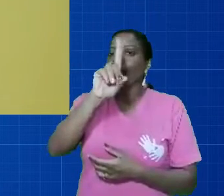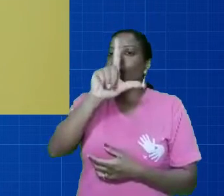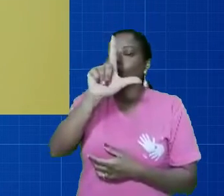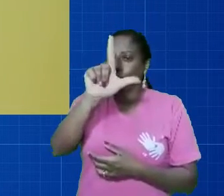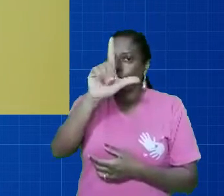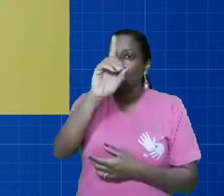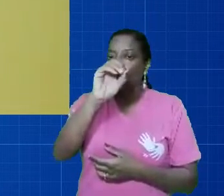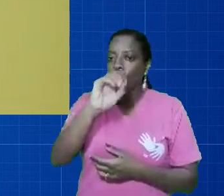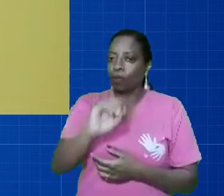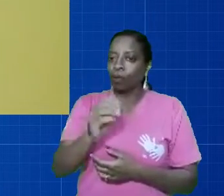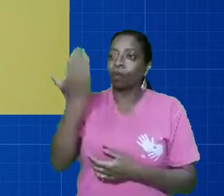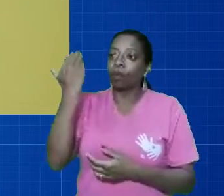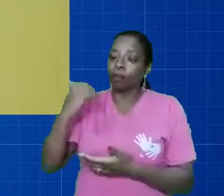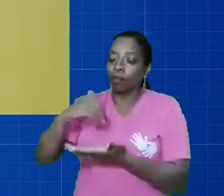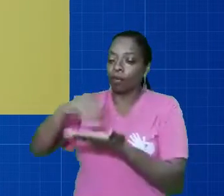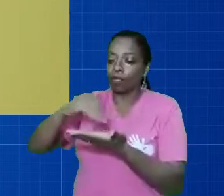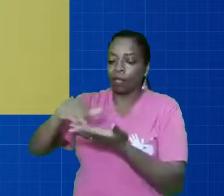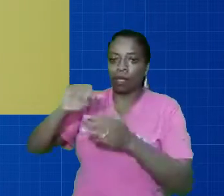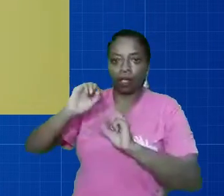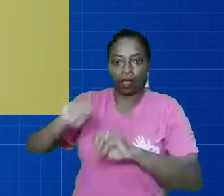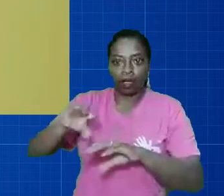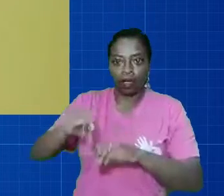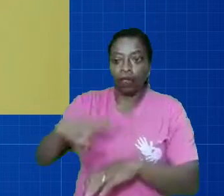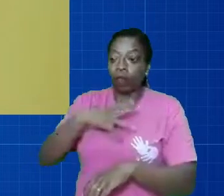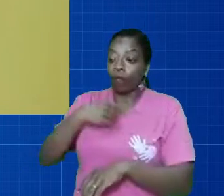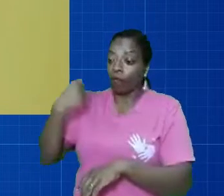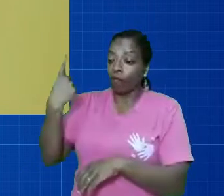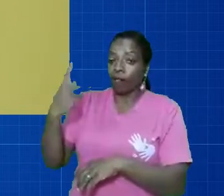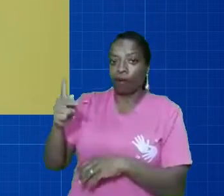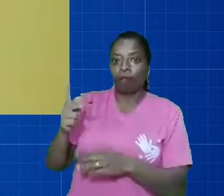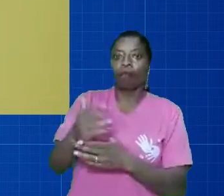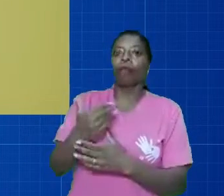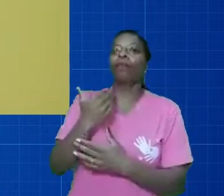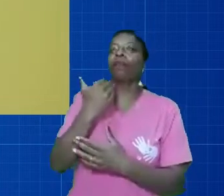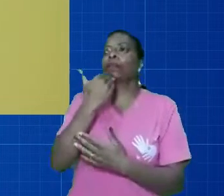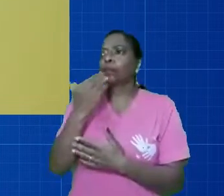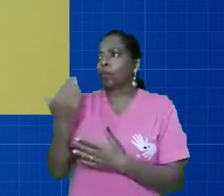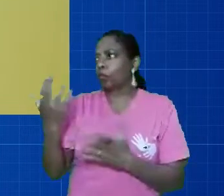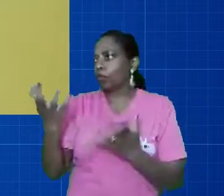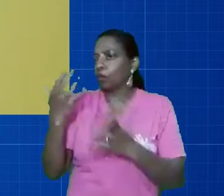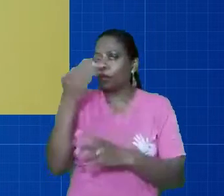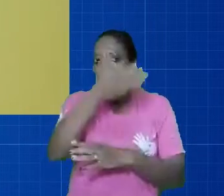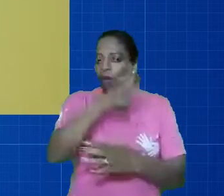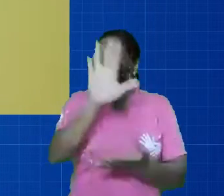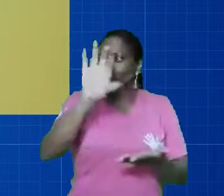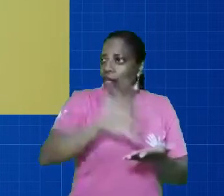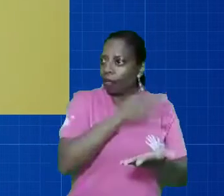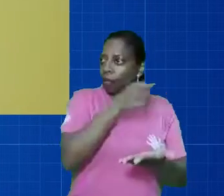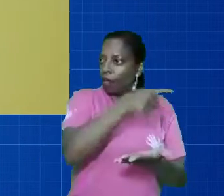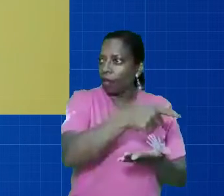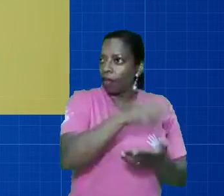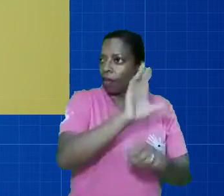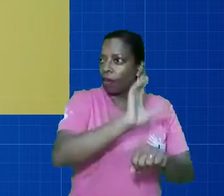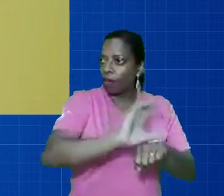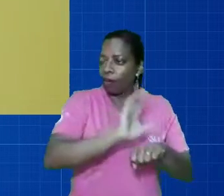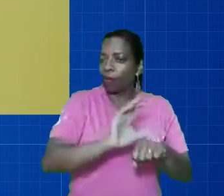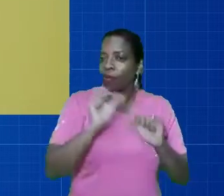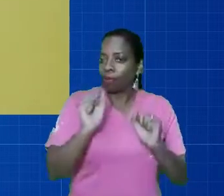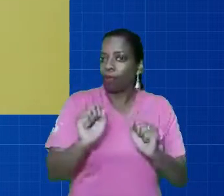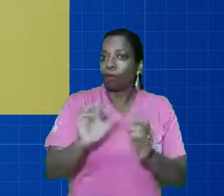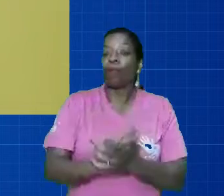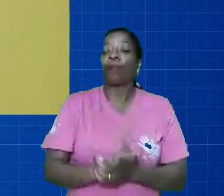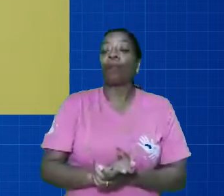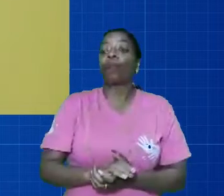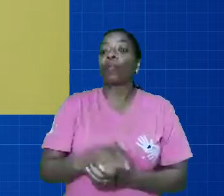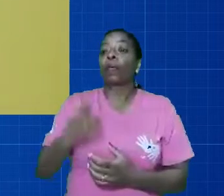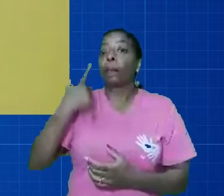a filha dele foi fazer a inscrição na oficina de artes, né? E ele pediu para ela